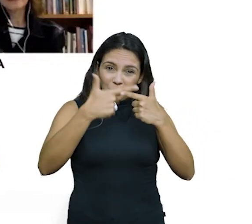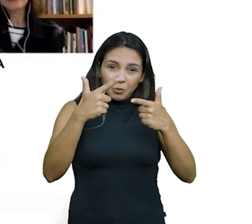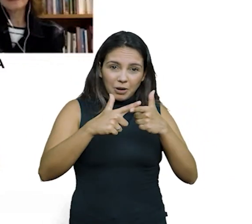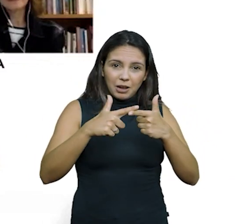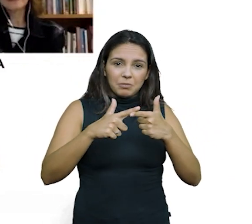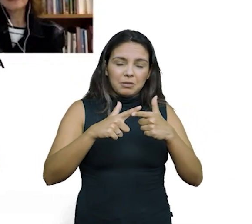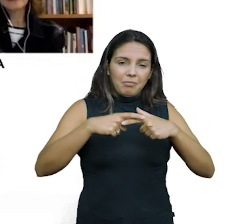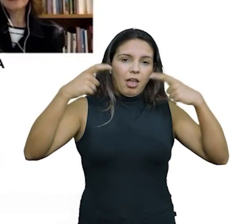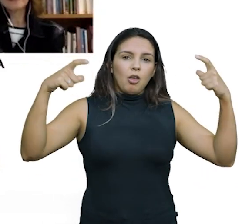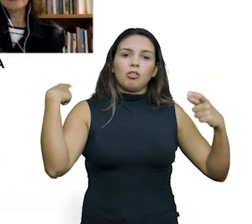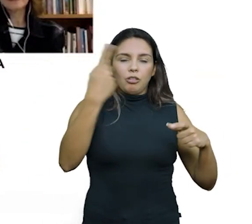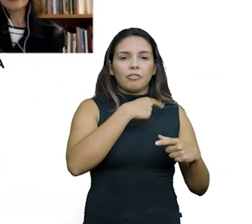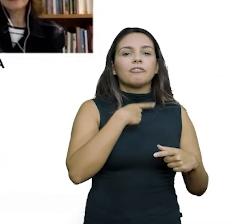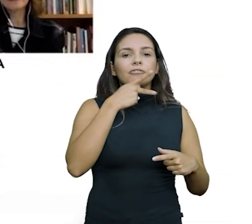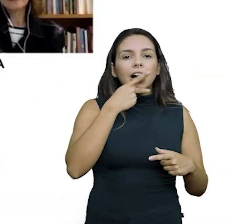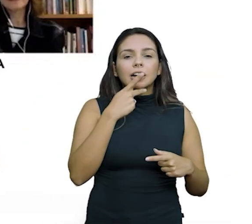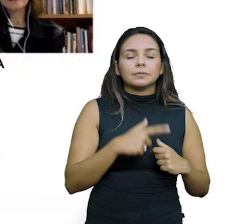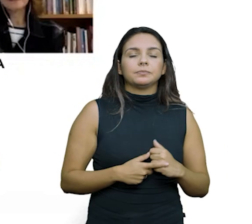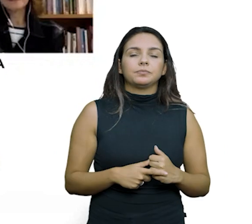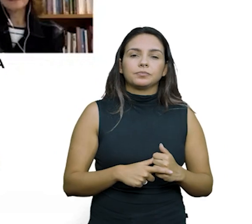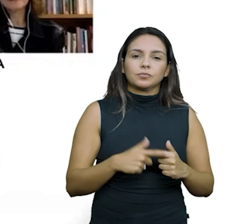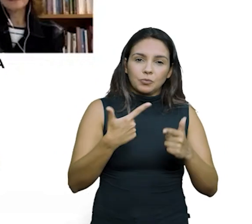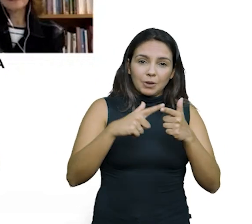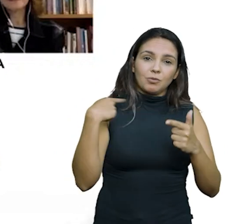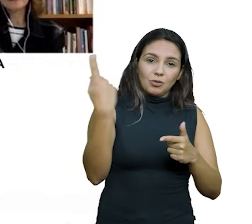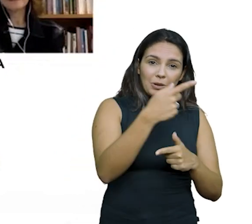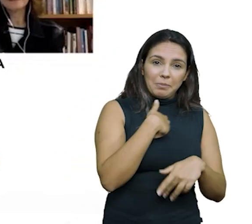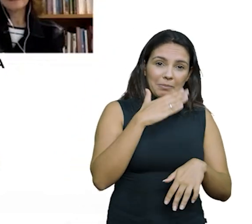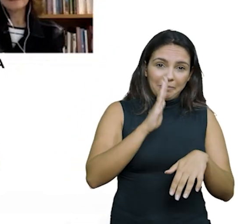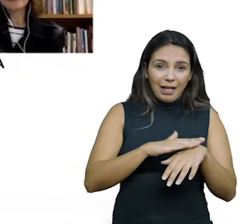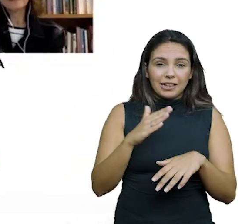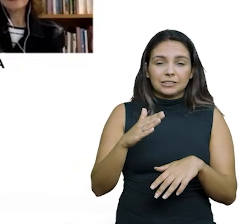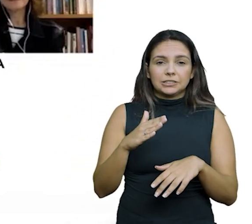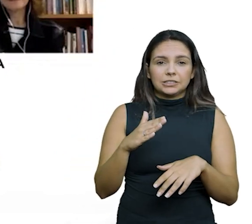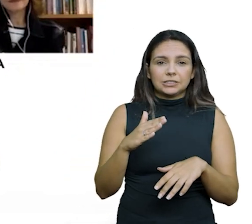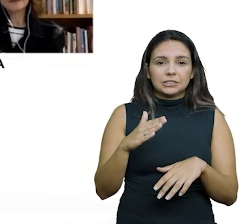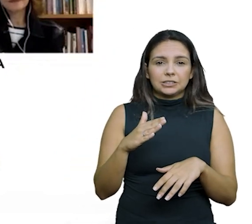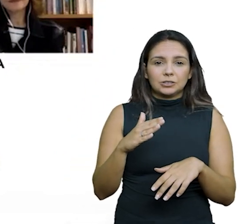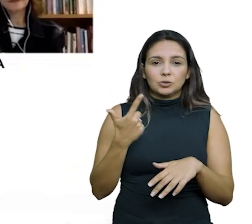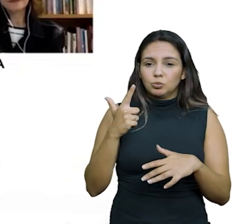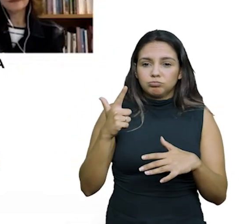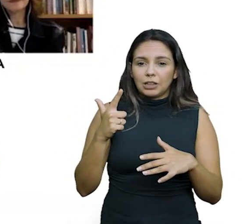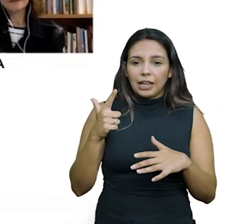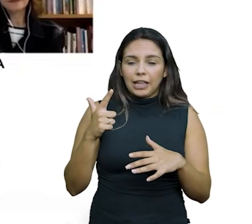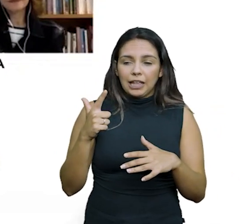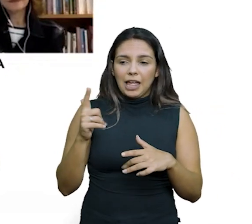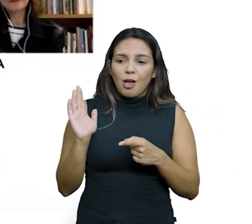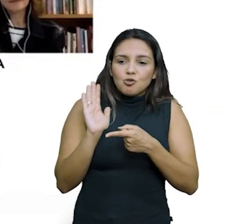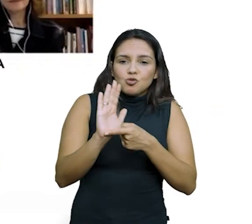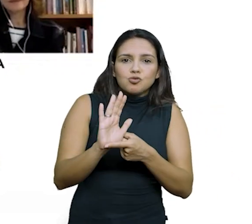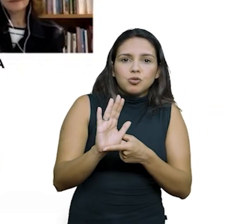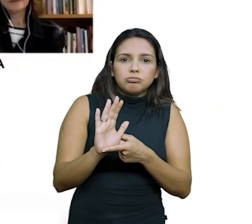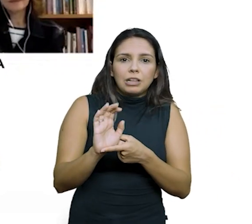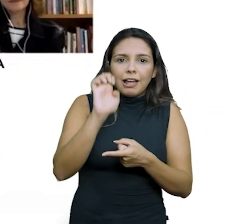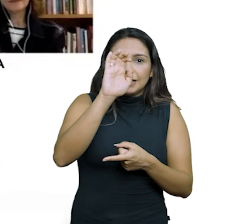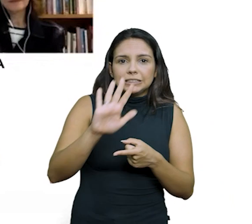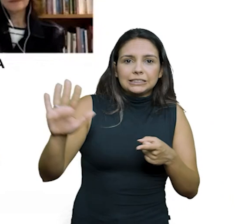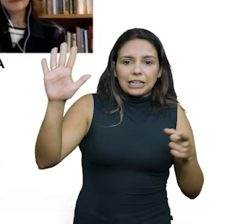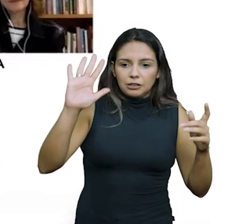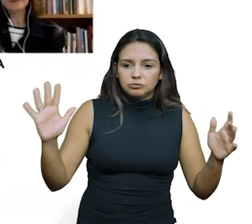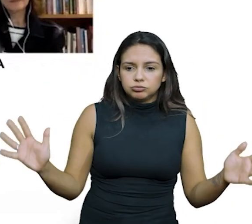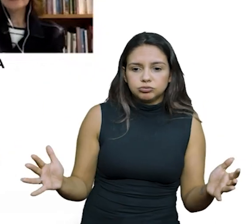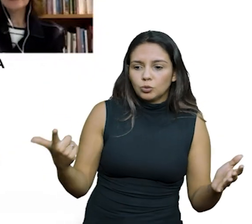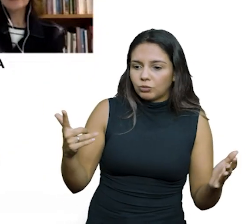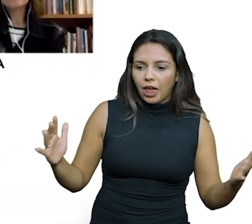problema maior que a gente pouco fala, né? Que é um problema que nós deveríamos estar mais bem amparados pelo Estado, pelas forças